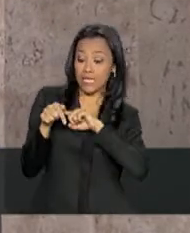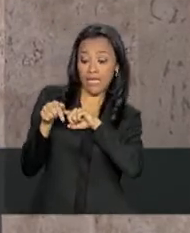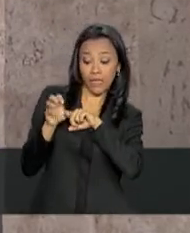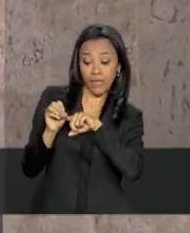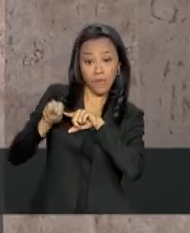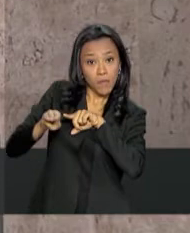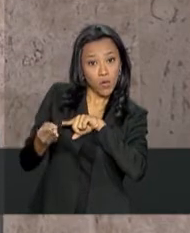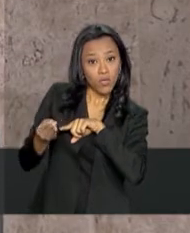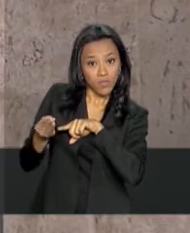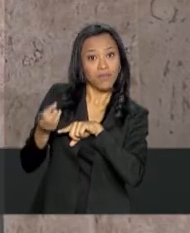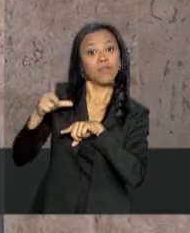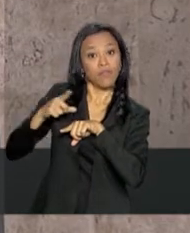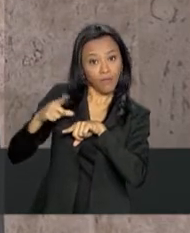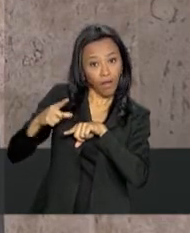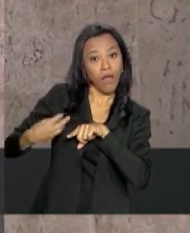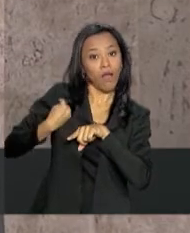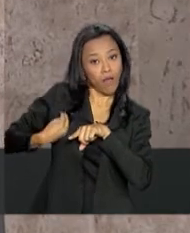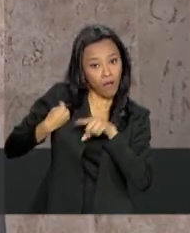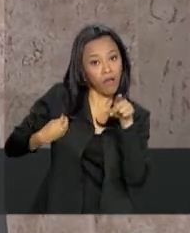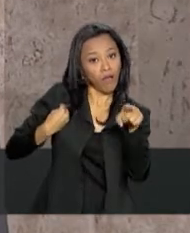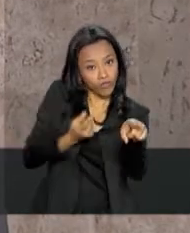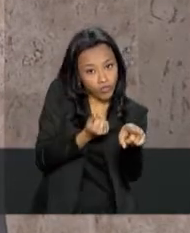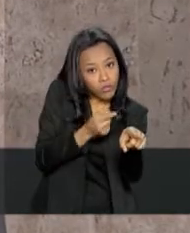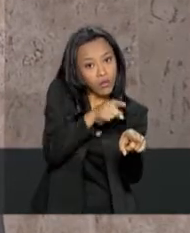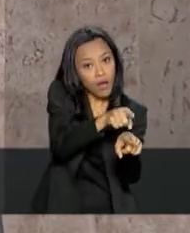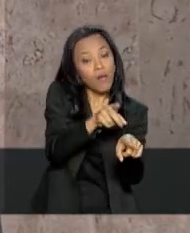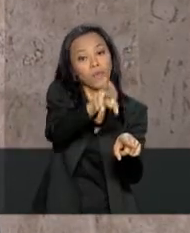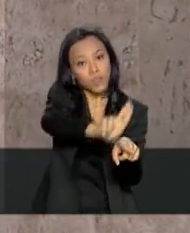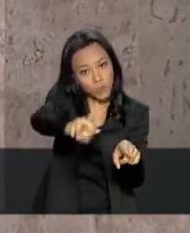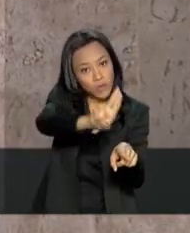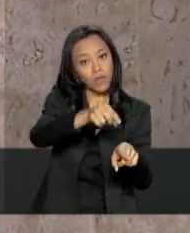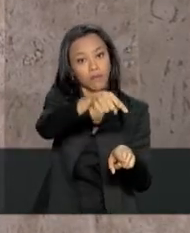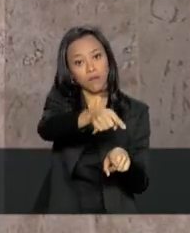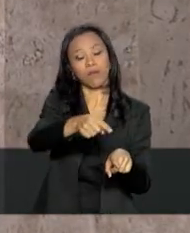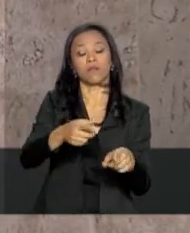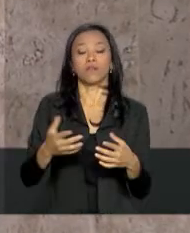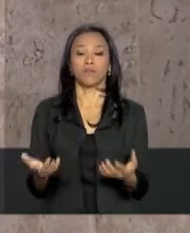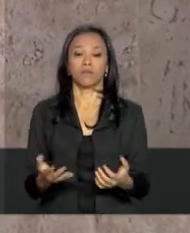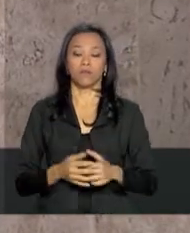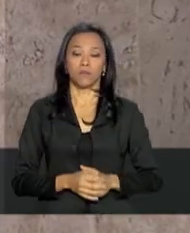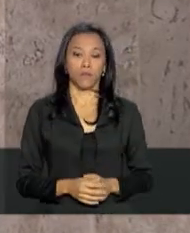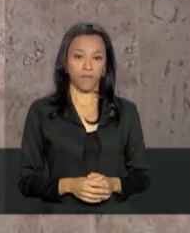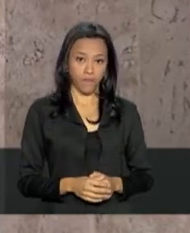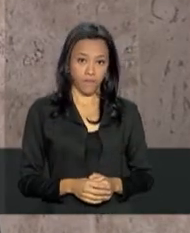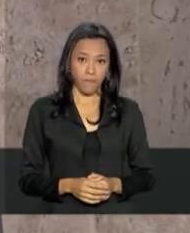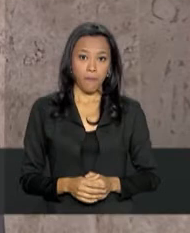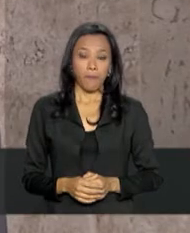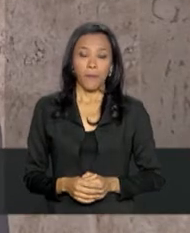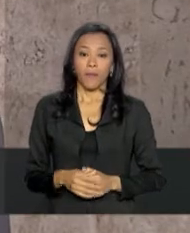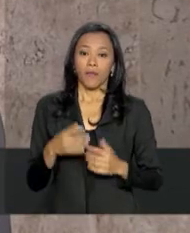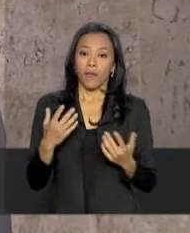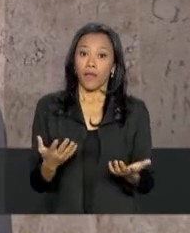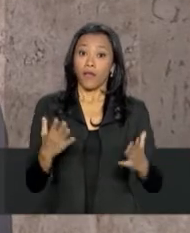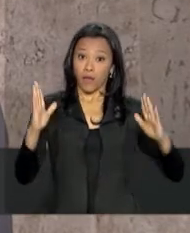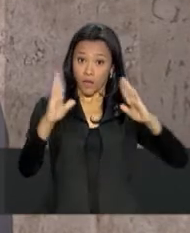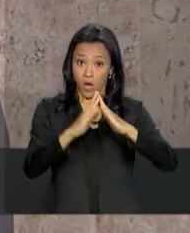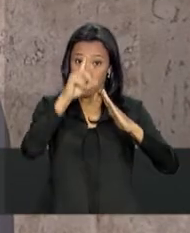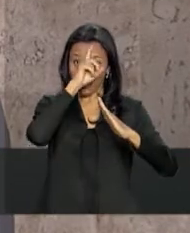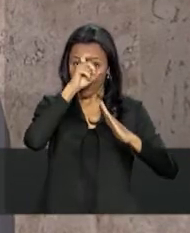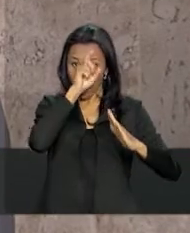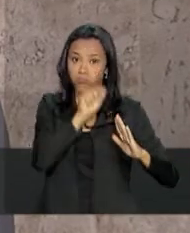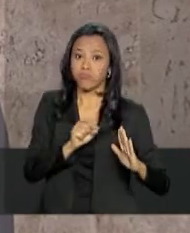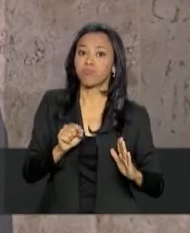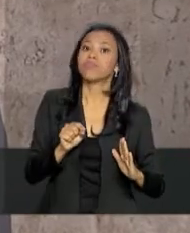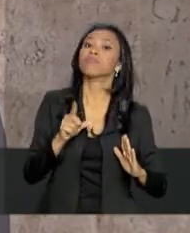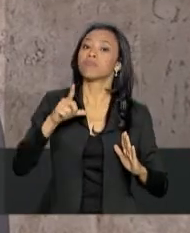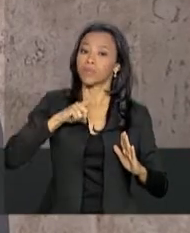estão disponíveis lá para que sejam utilizados a presença do hospital de campanha existe um